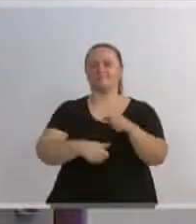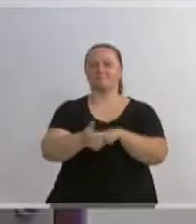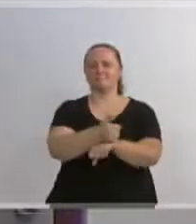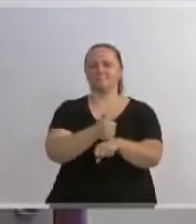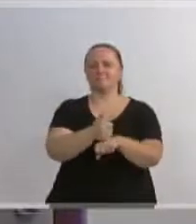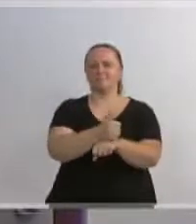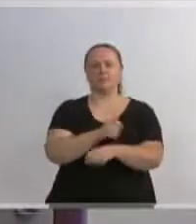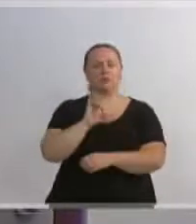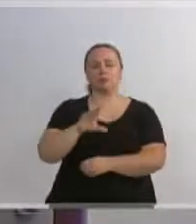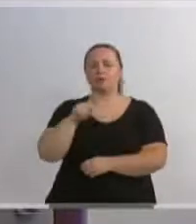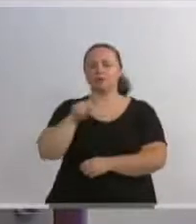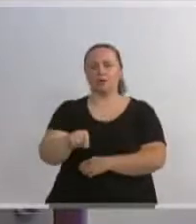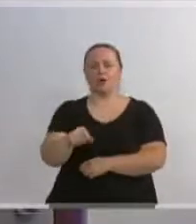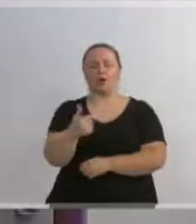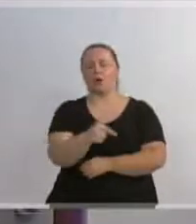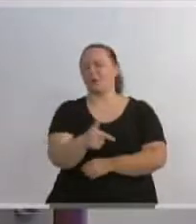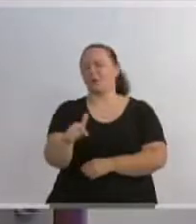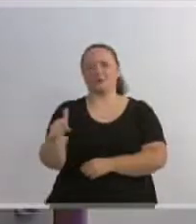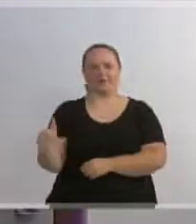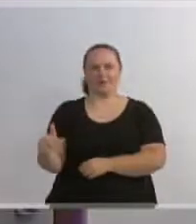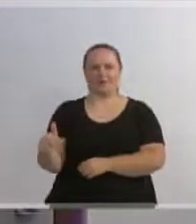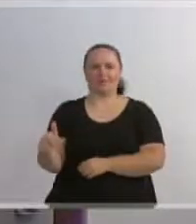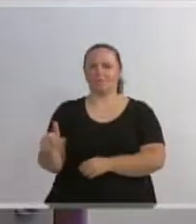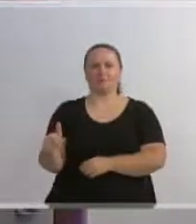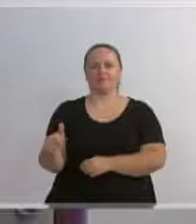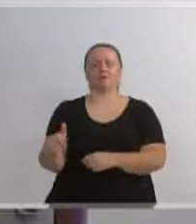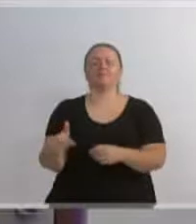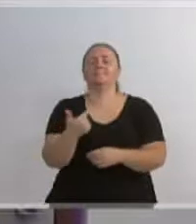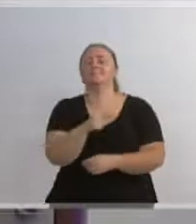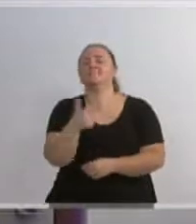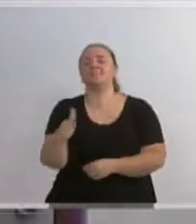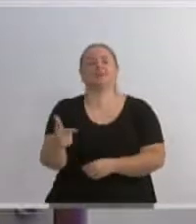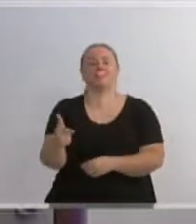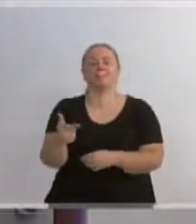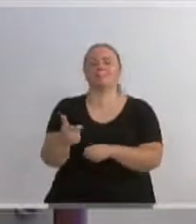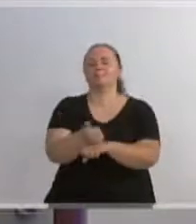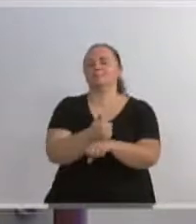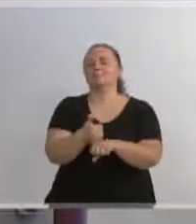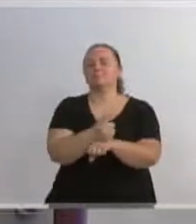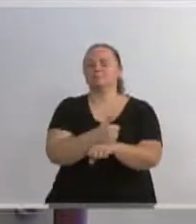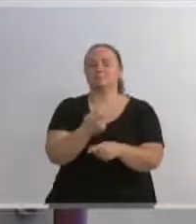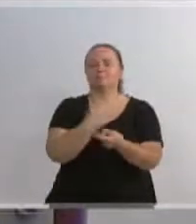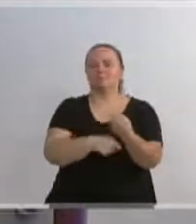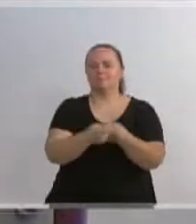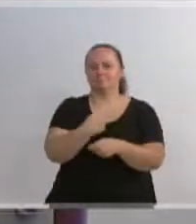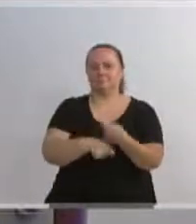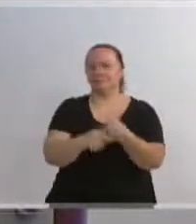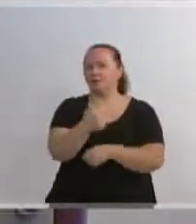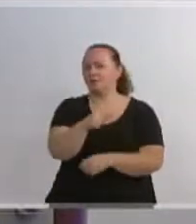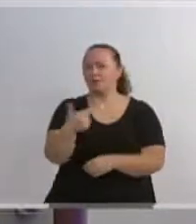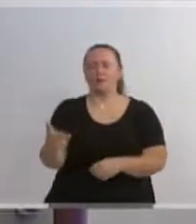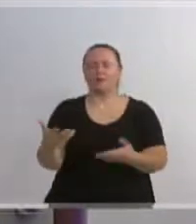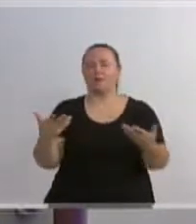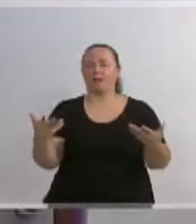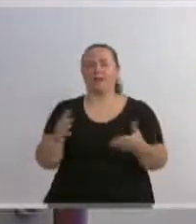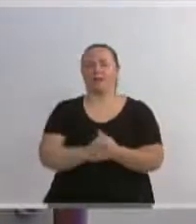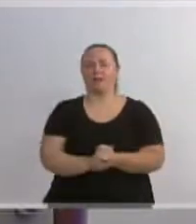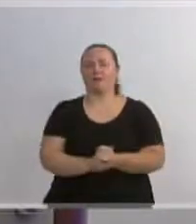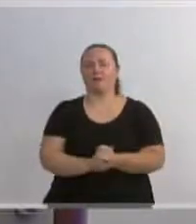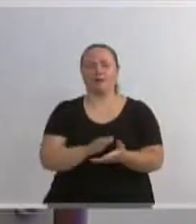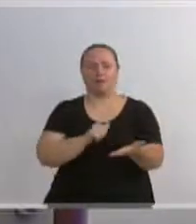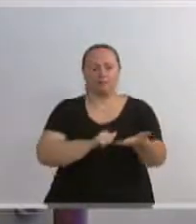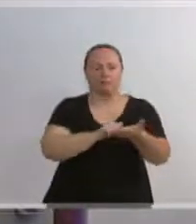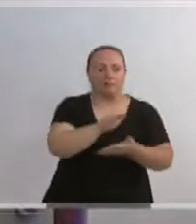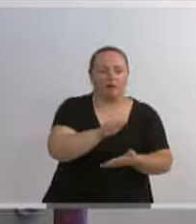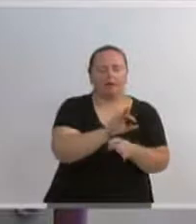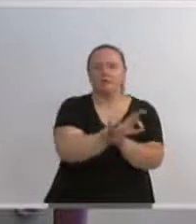essas linhas não terão vereadores, não terão cobradores, não vai ter, gente, não vai ter cobrador nenhum indo para a rua.